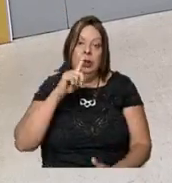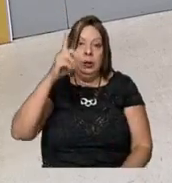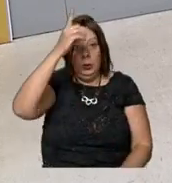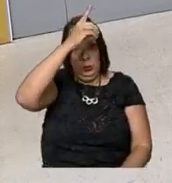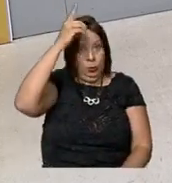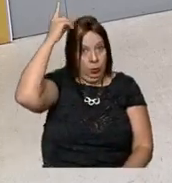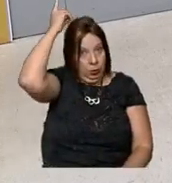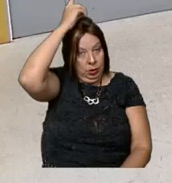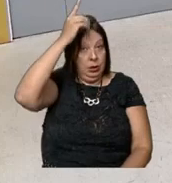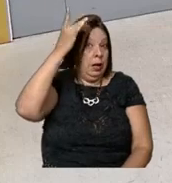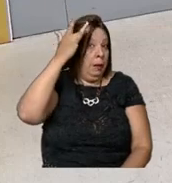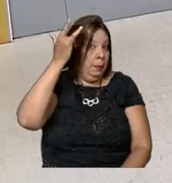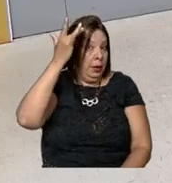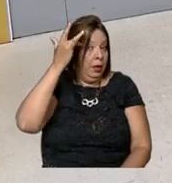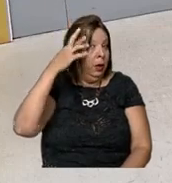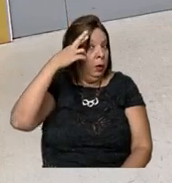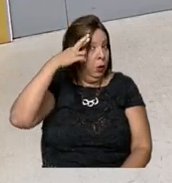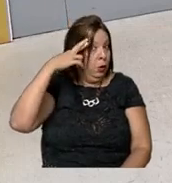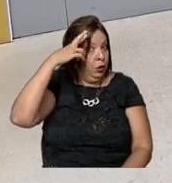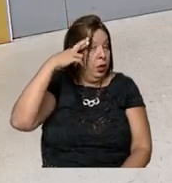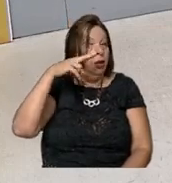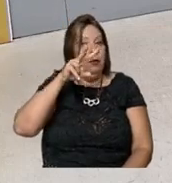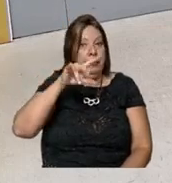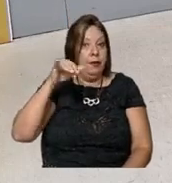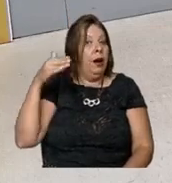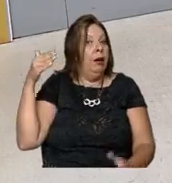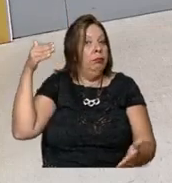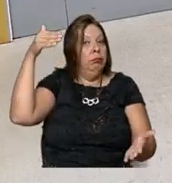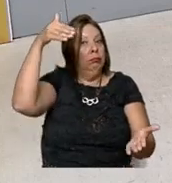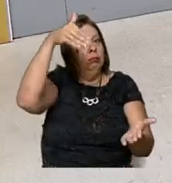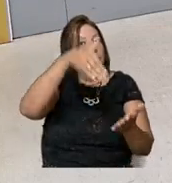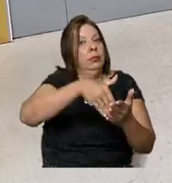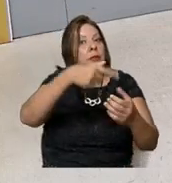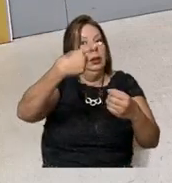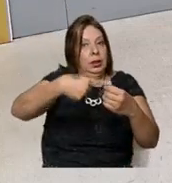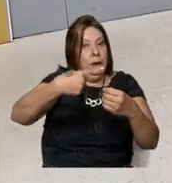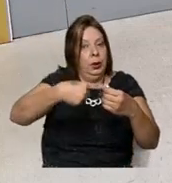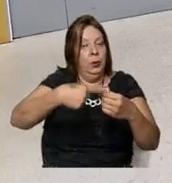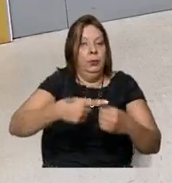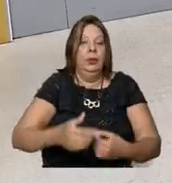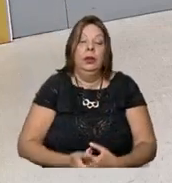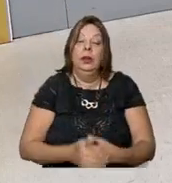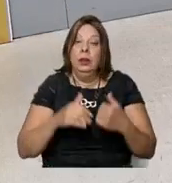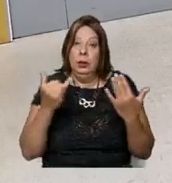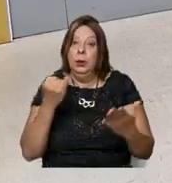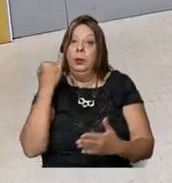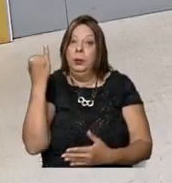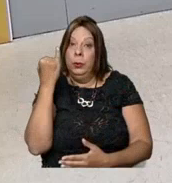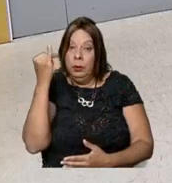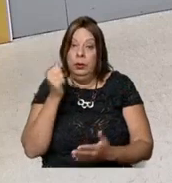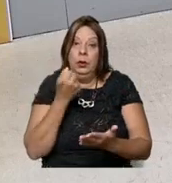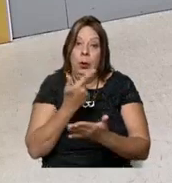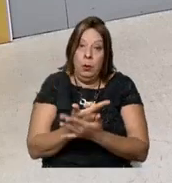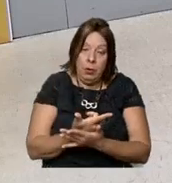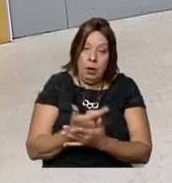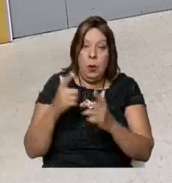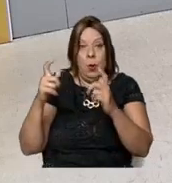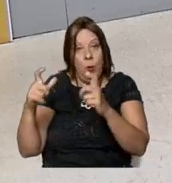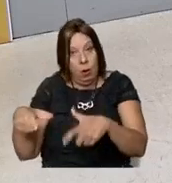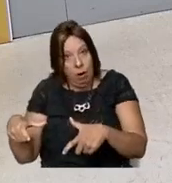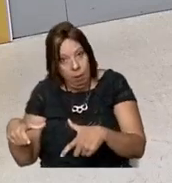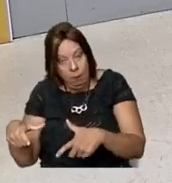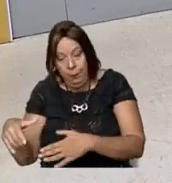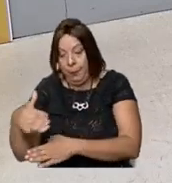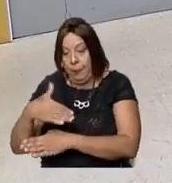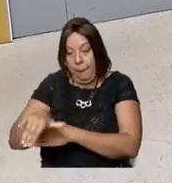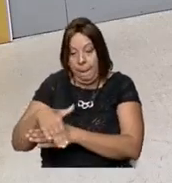o importante, gente, ó, pelo aplicativo, com aquele promotor que passa pela sua rua, pelo seu bairro, ou naquele ponto de venda que está